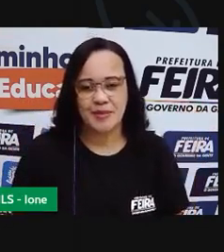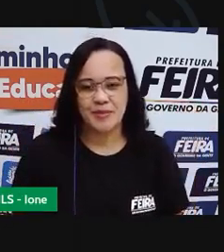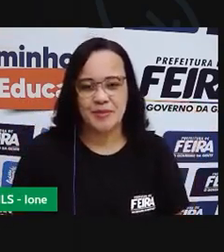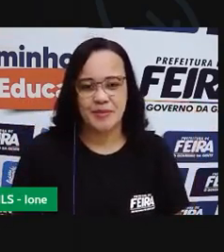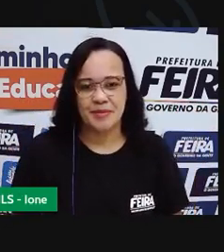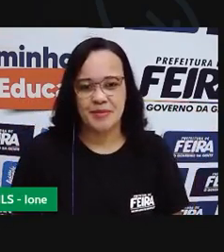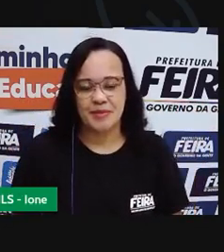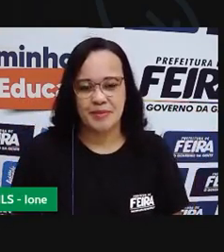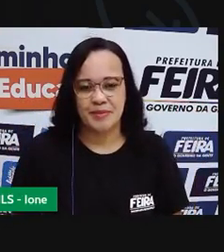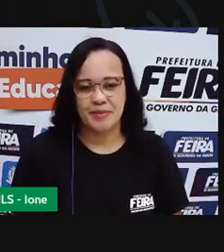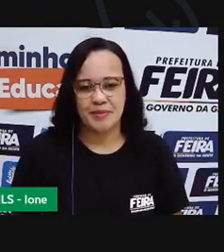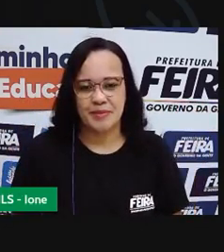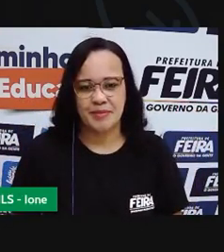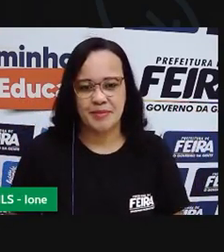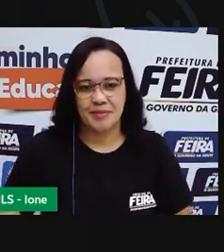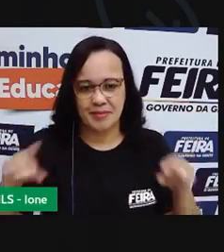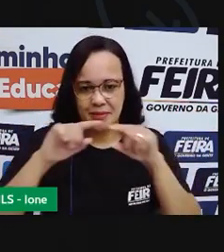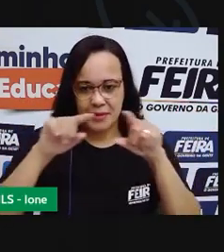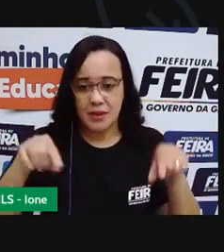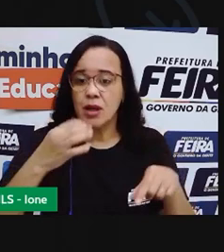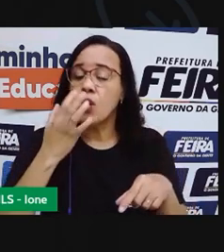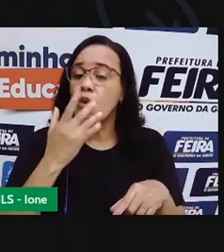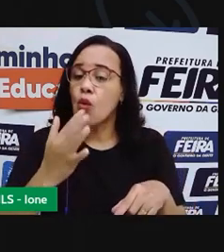com a capa colorida,